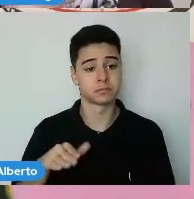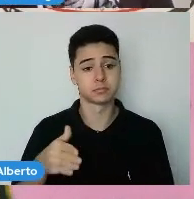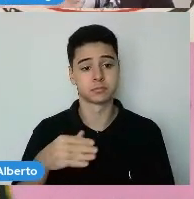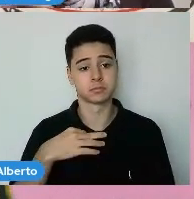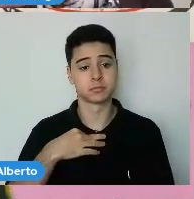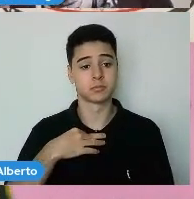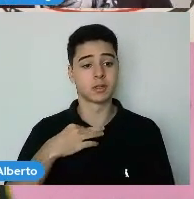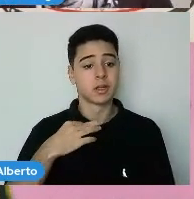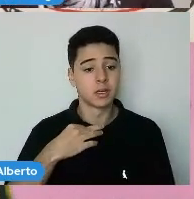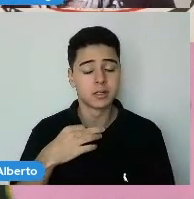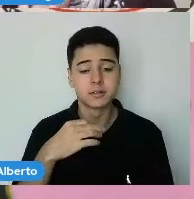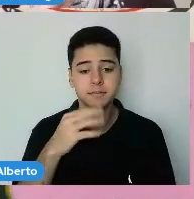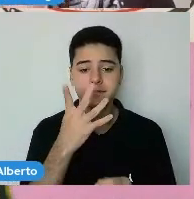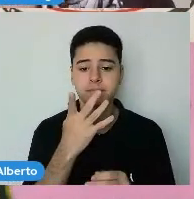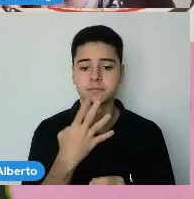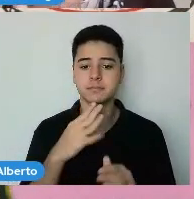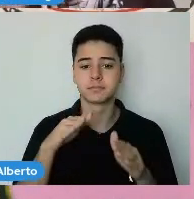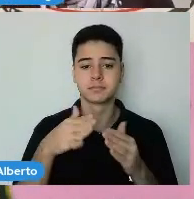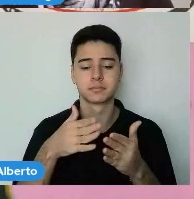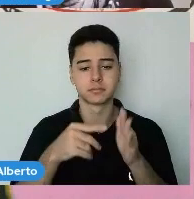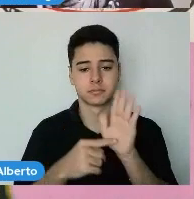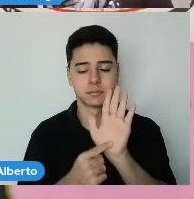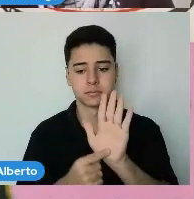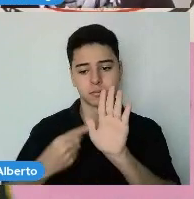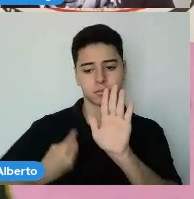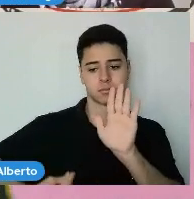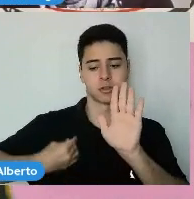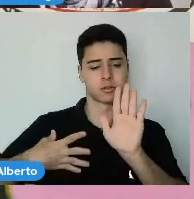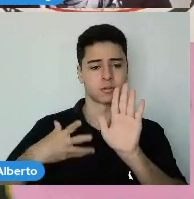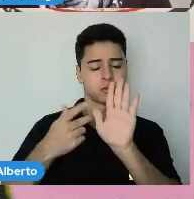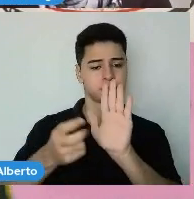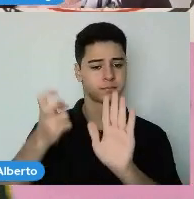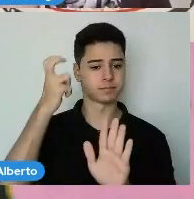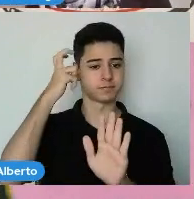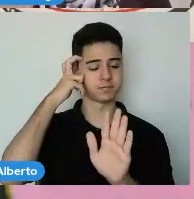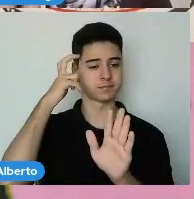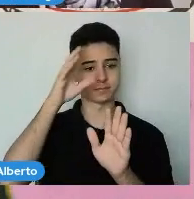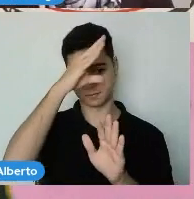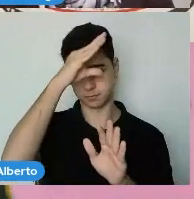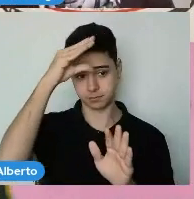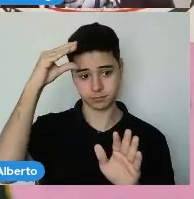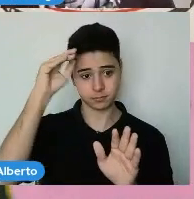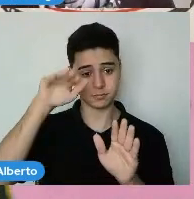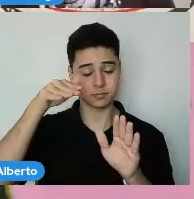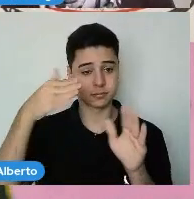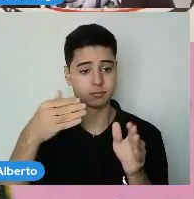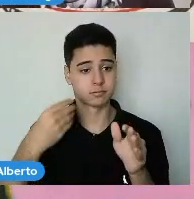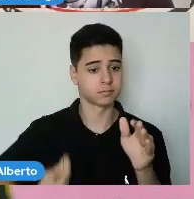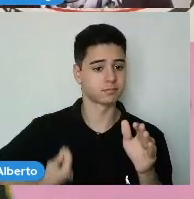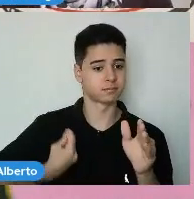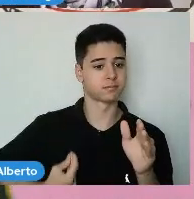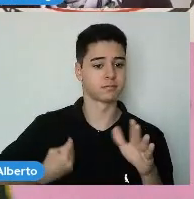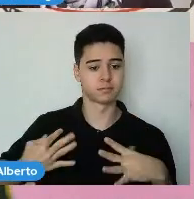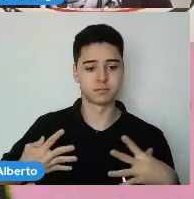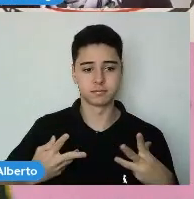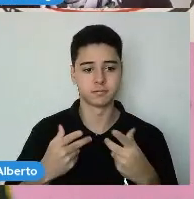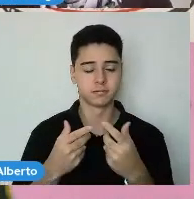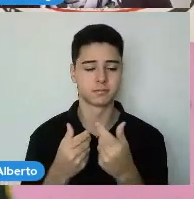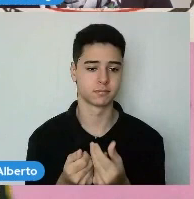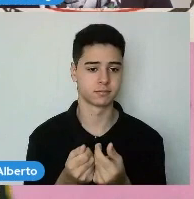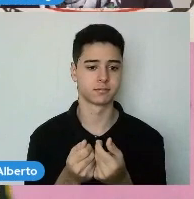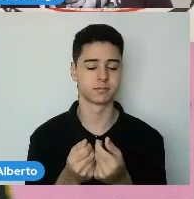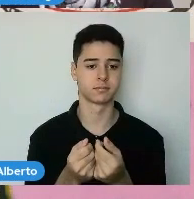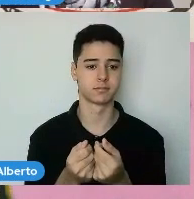colorido, do tecido colorido, ela faz parte da cultura mexicana e ela está aí presente